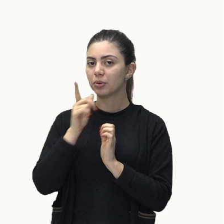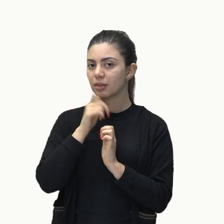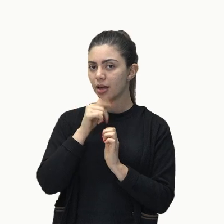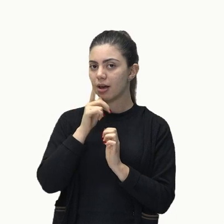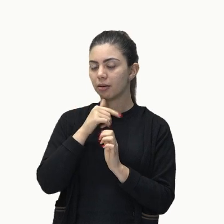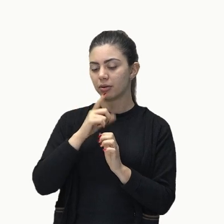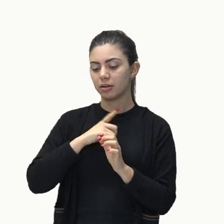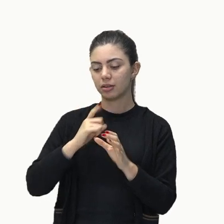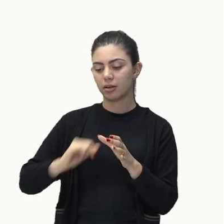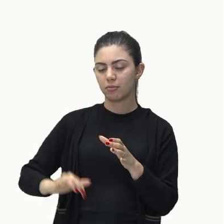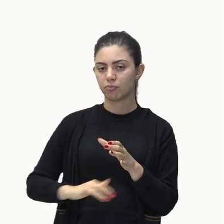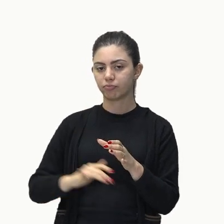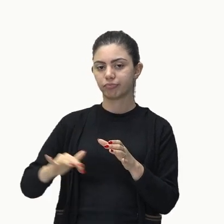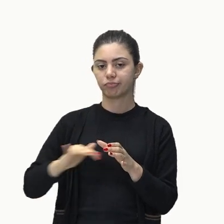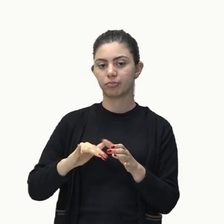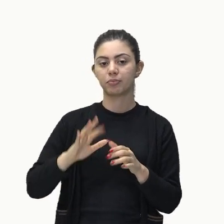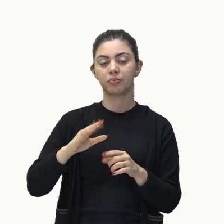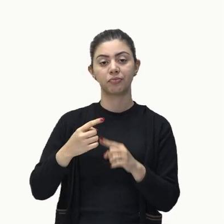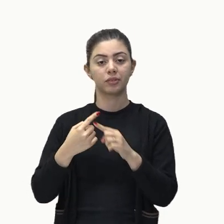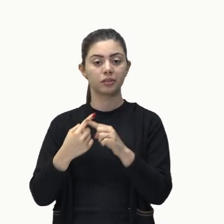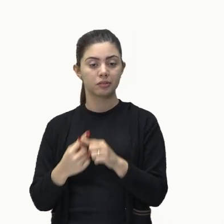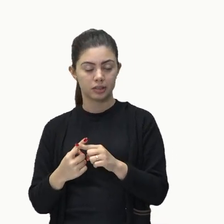certo? Vezes